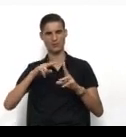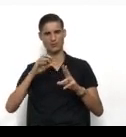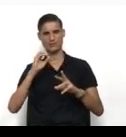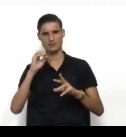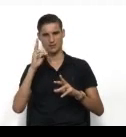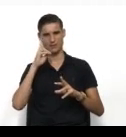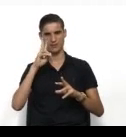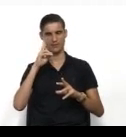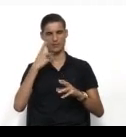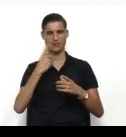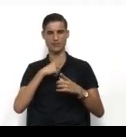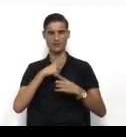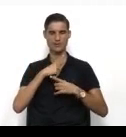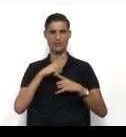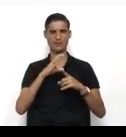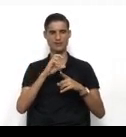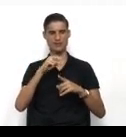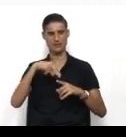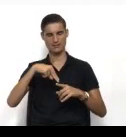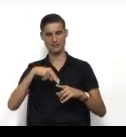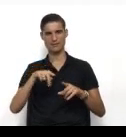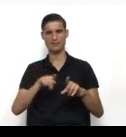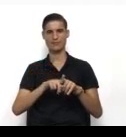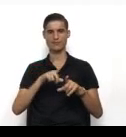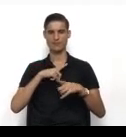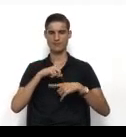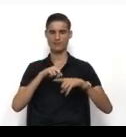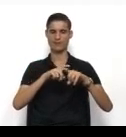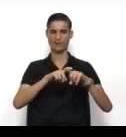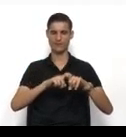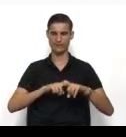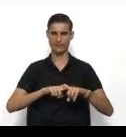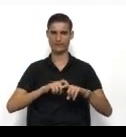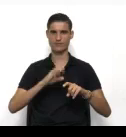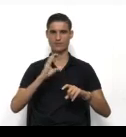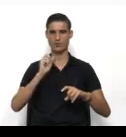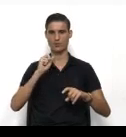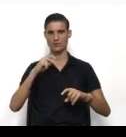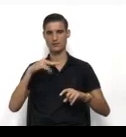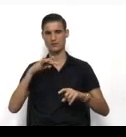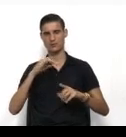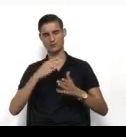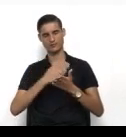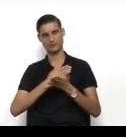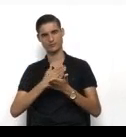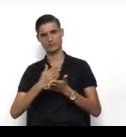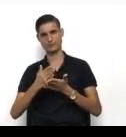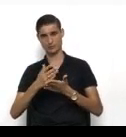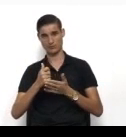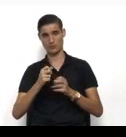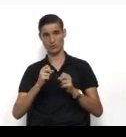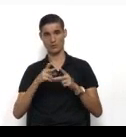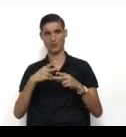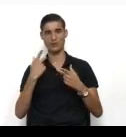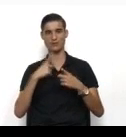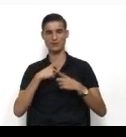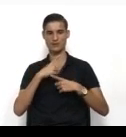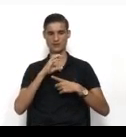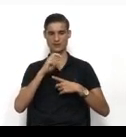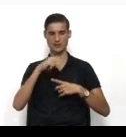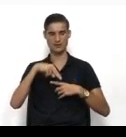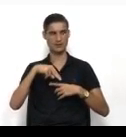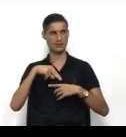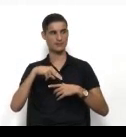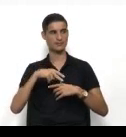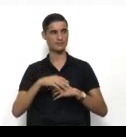a 0, onde a gente tem o Cn vezes o cosseno e assim sucessivamente, tá? Onde a gente tem o